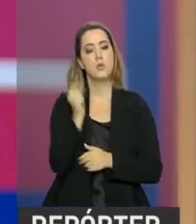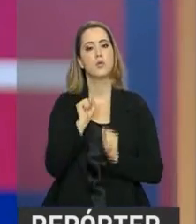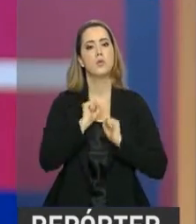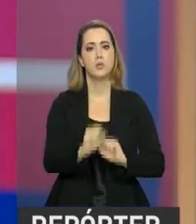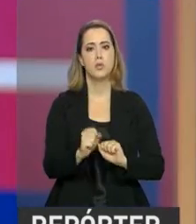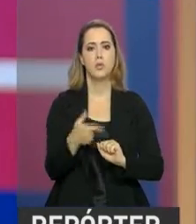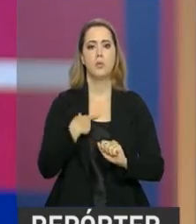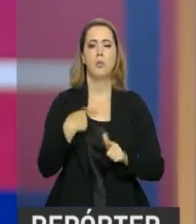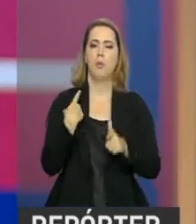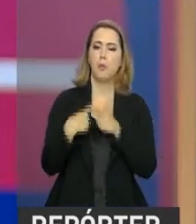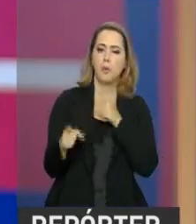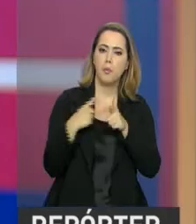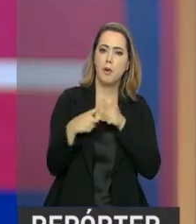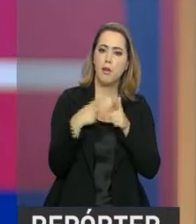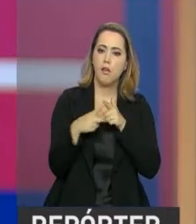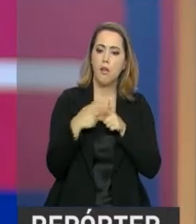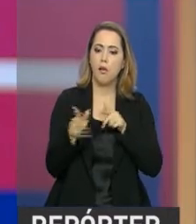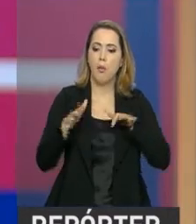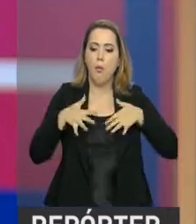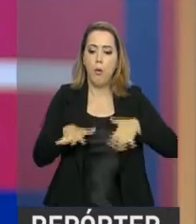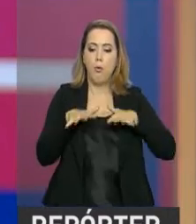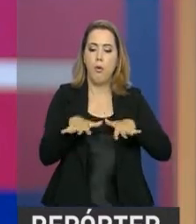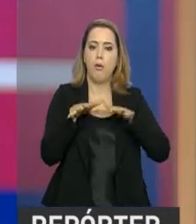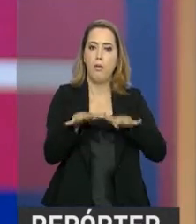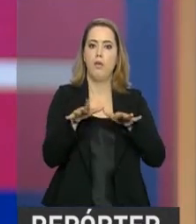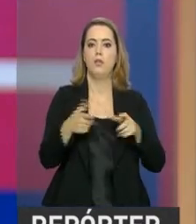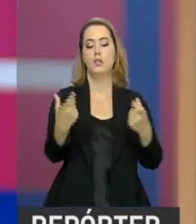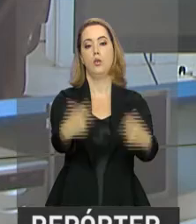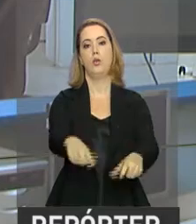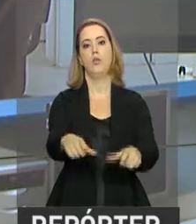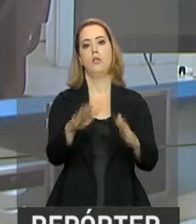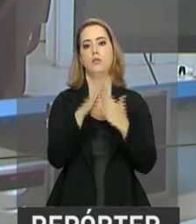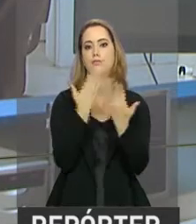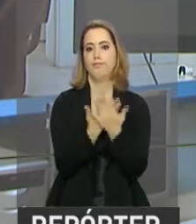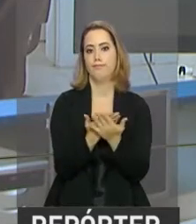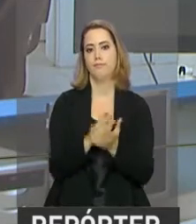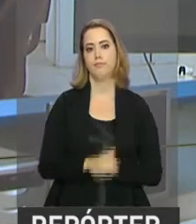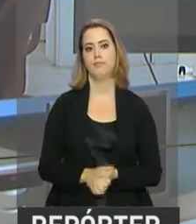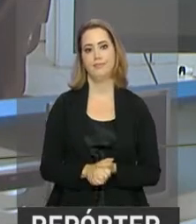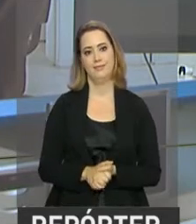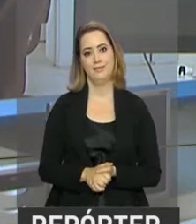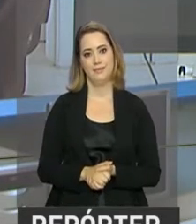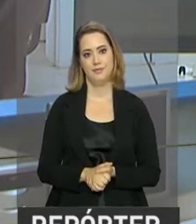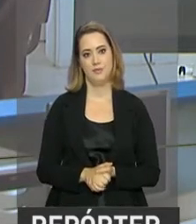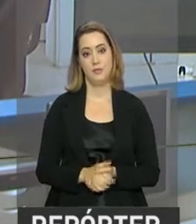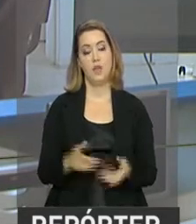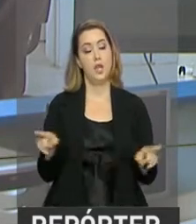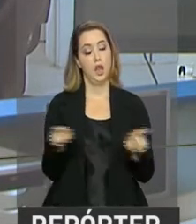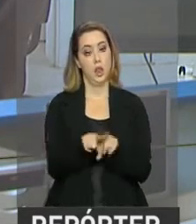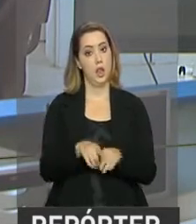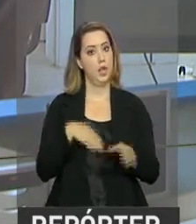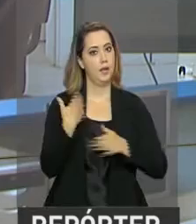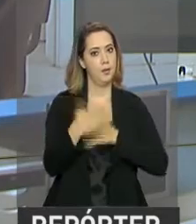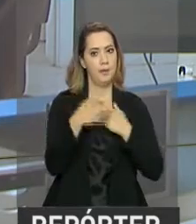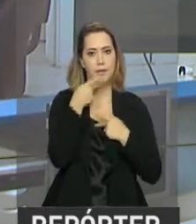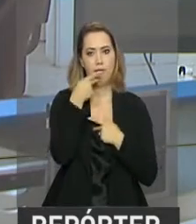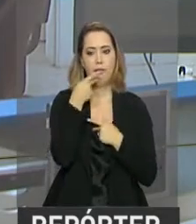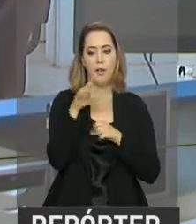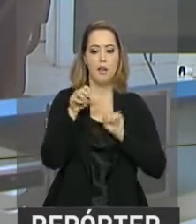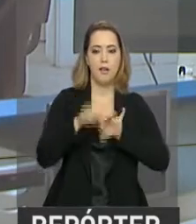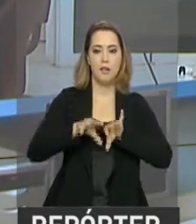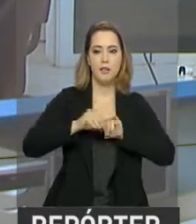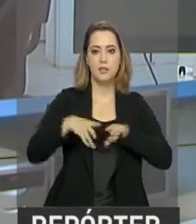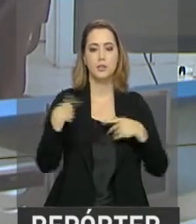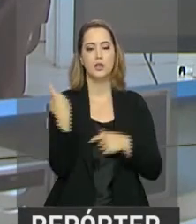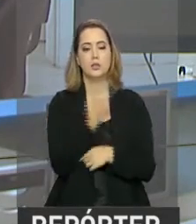ser prejudicados por conta desse tipo de situação e ainda falando em educação nós estamos na semana